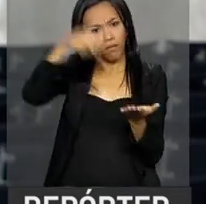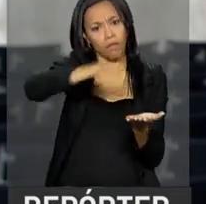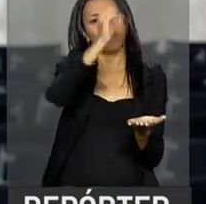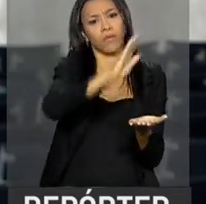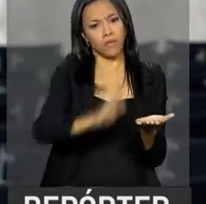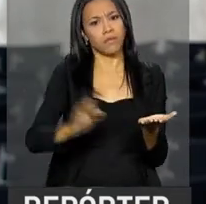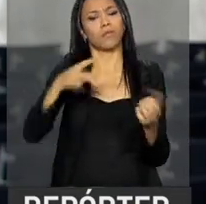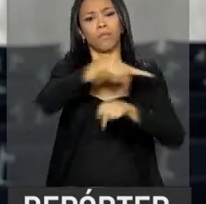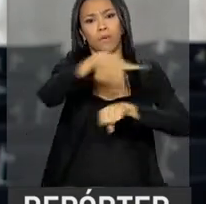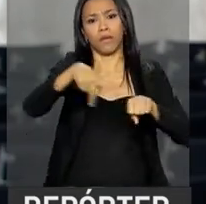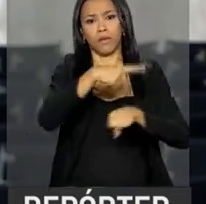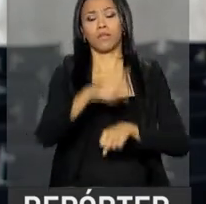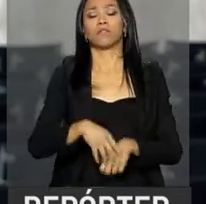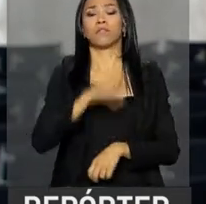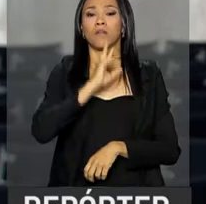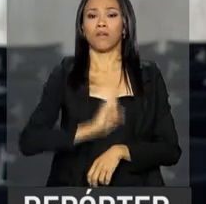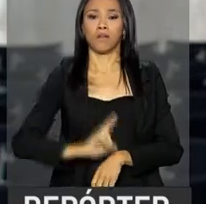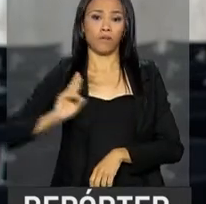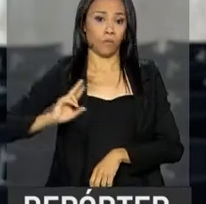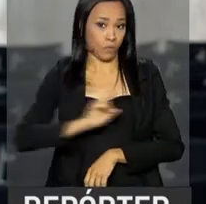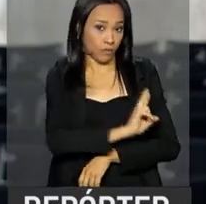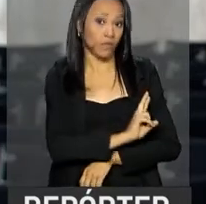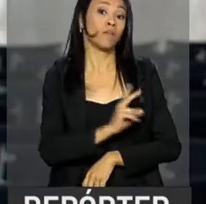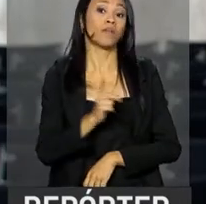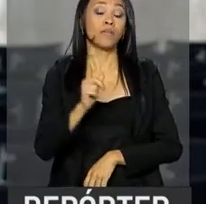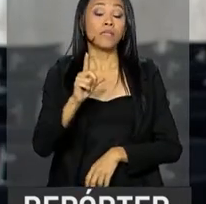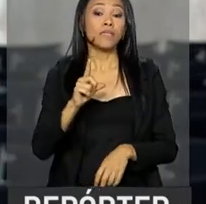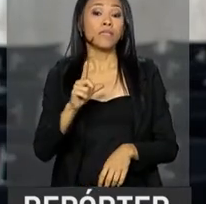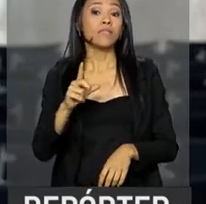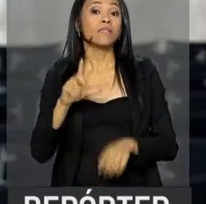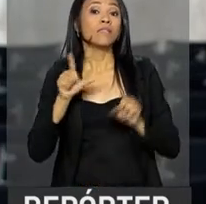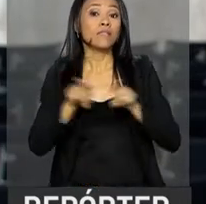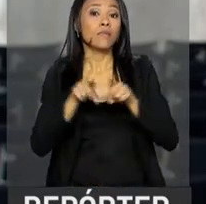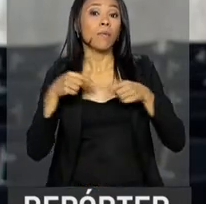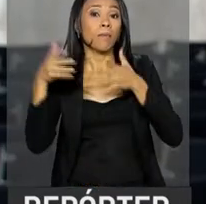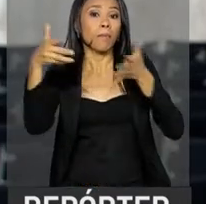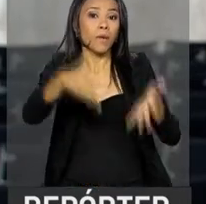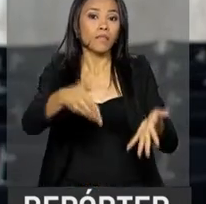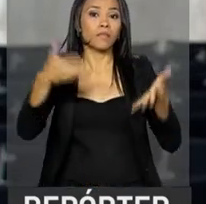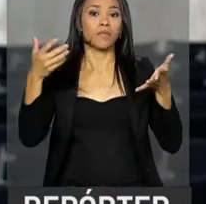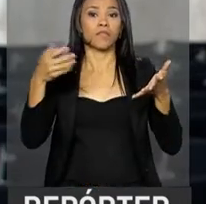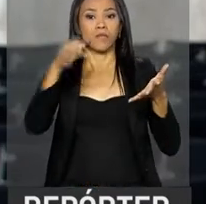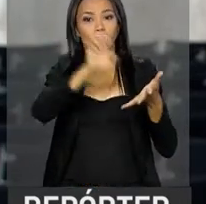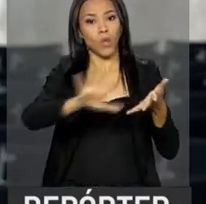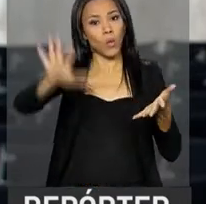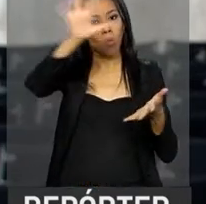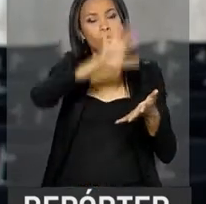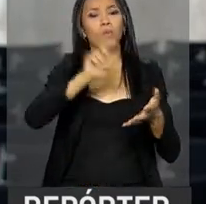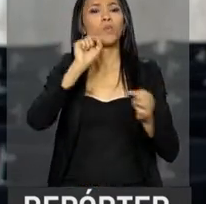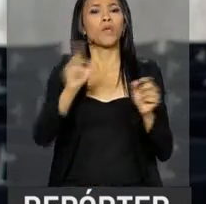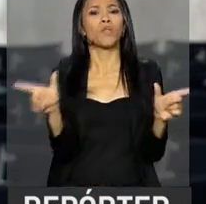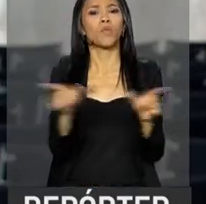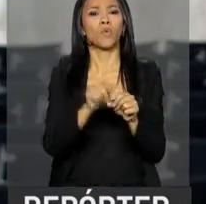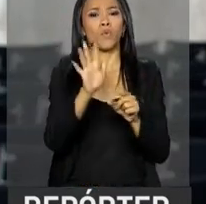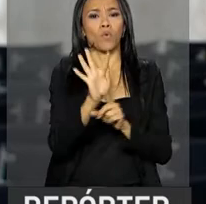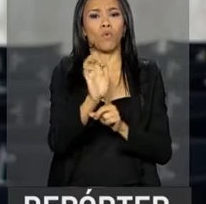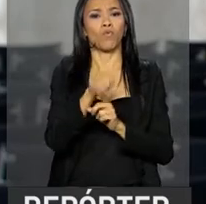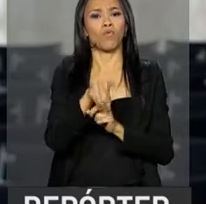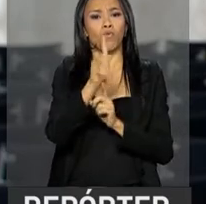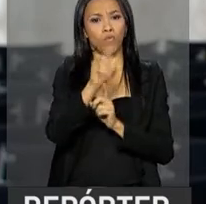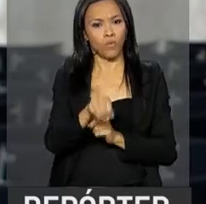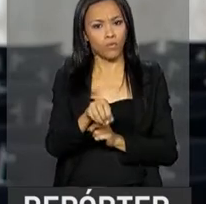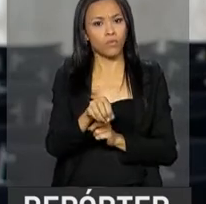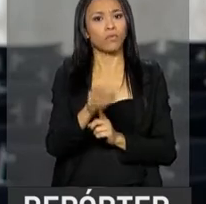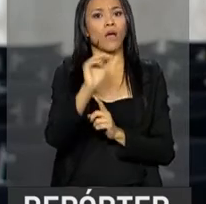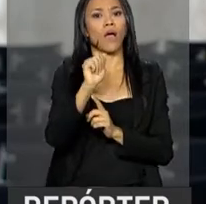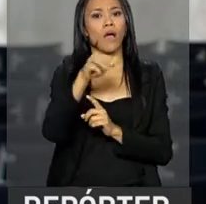ambiente combate à mudança do clima escolhido a participação do país europeu no fundo amazônia o renato é só pra completar